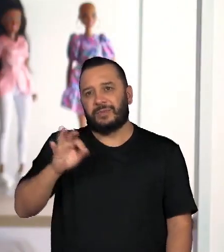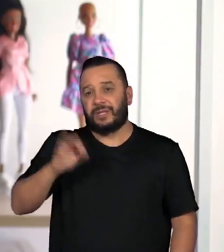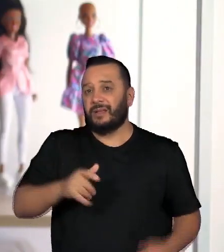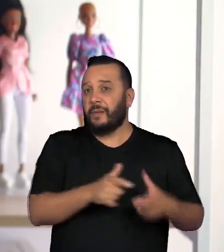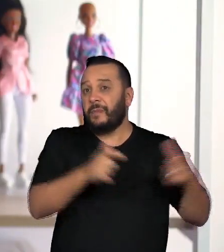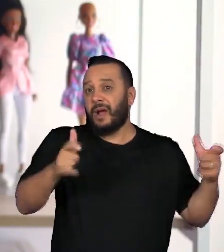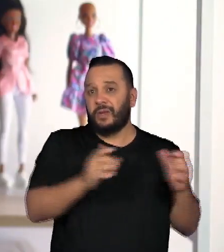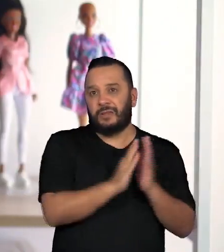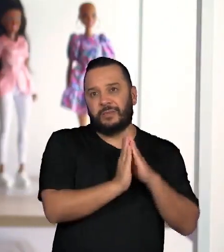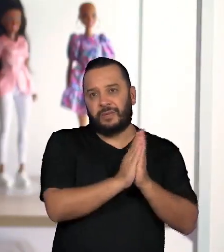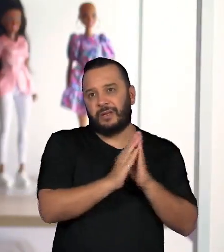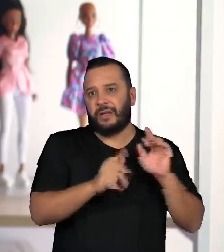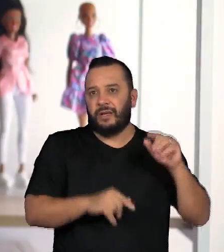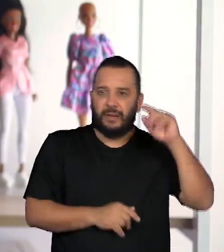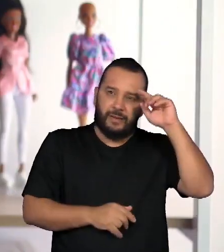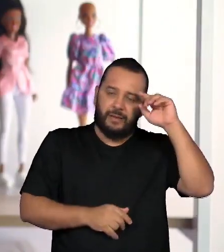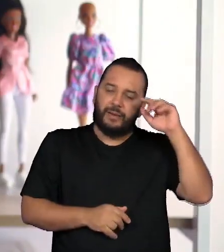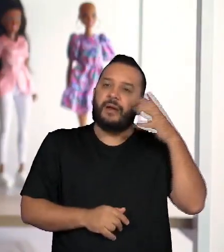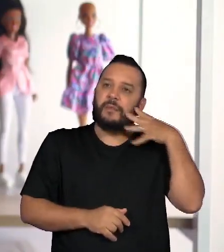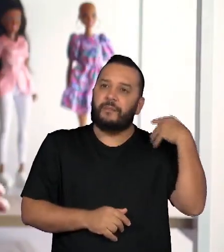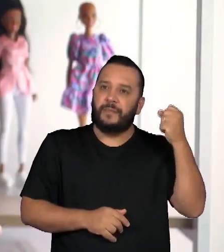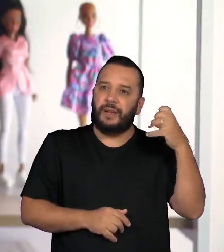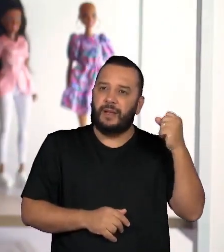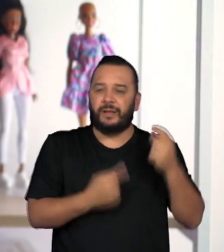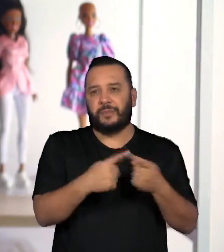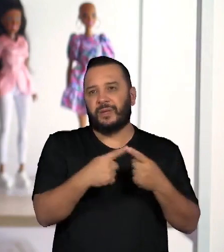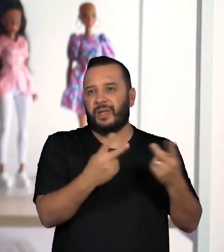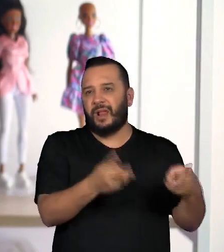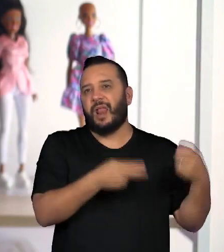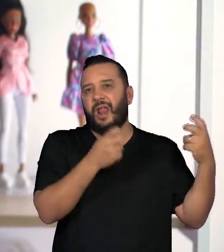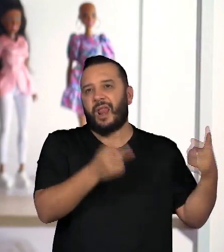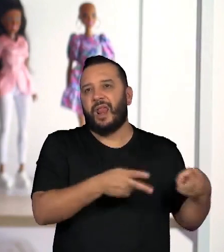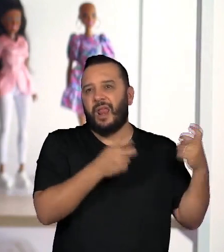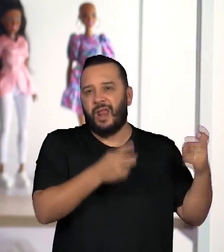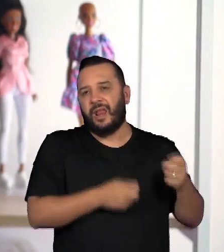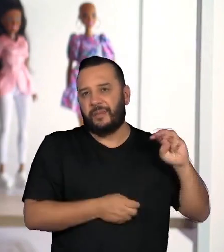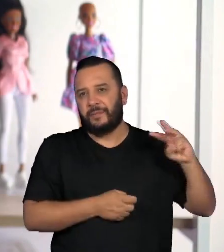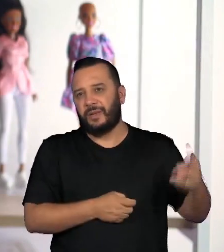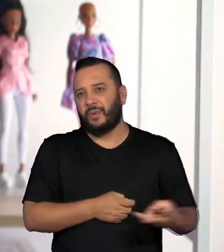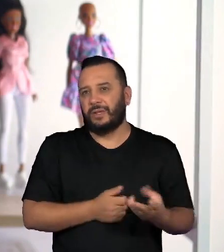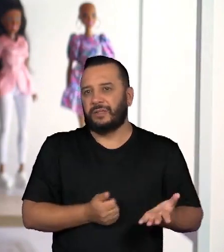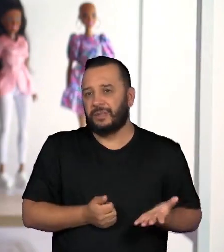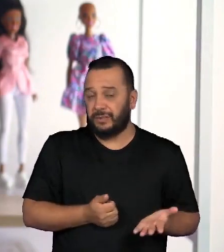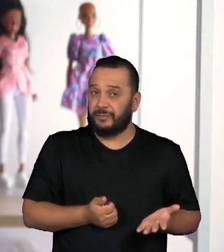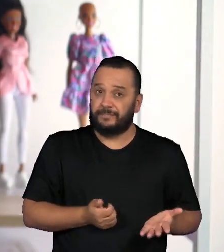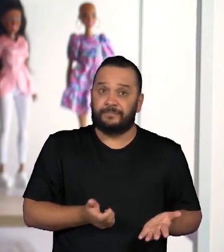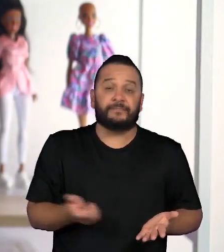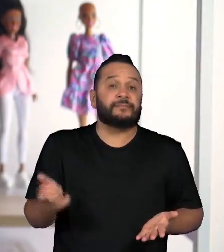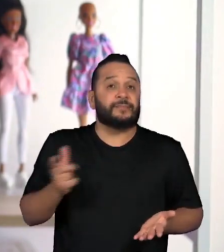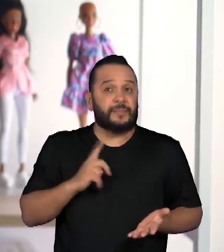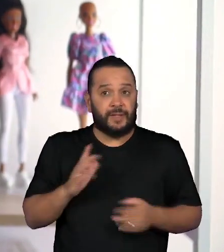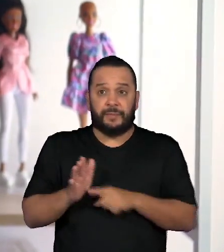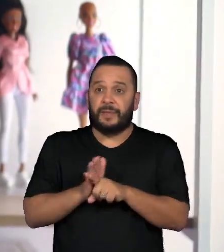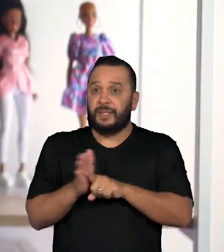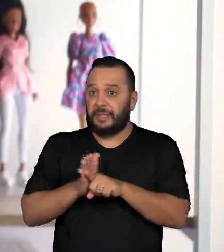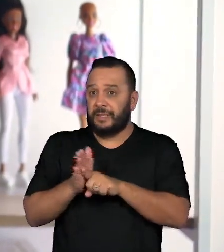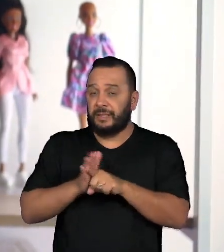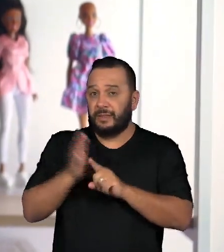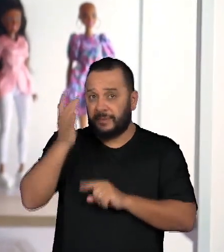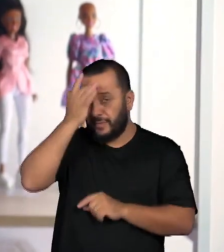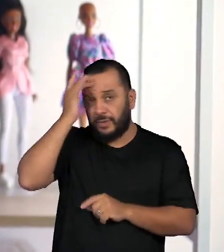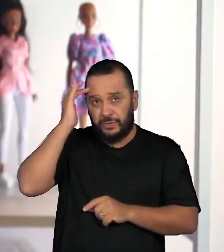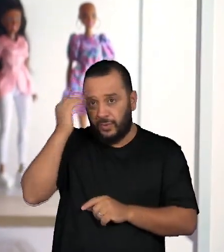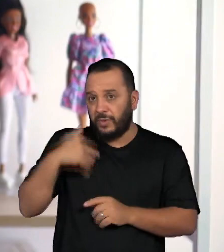bonecas brancas porque ele fatura milhões com isso, né? E a gente tem base, a gente tem pesquisa que as pessoas só não